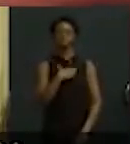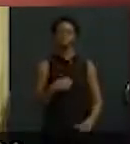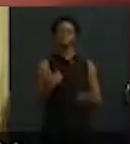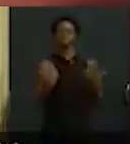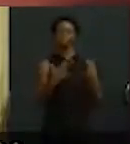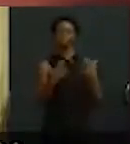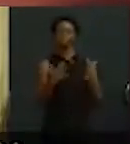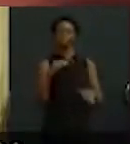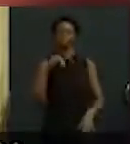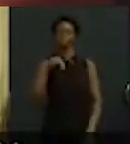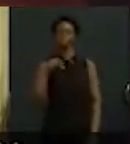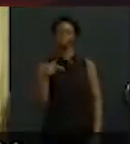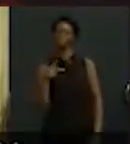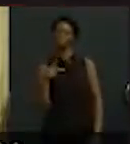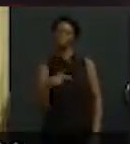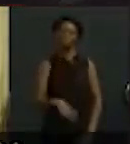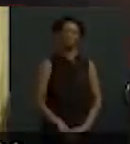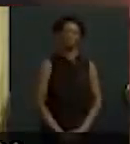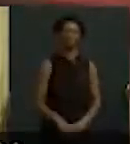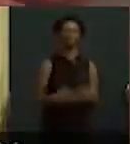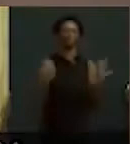mérito do Ministério Público.